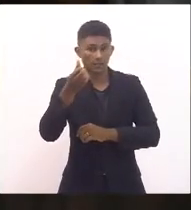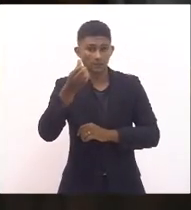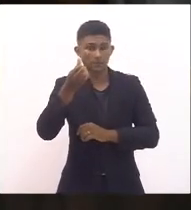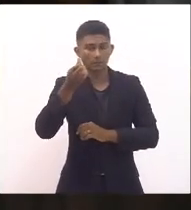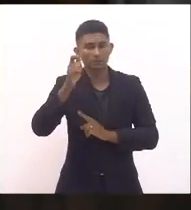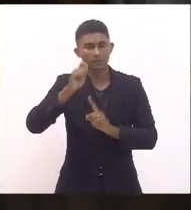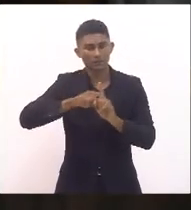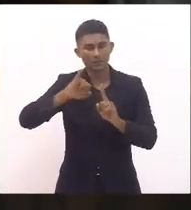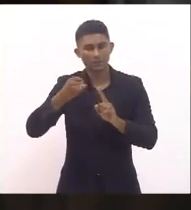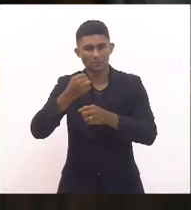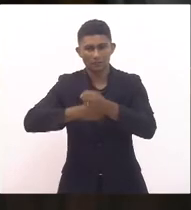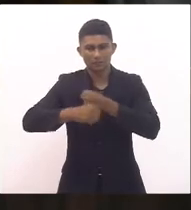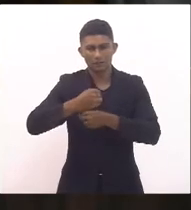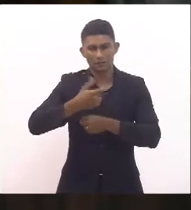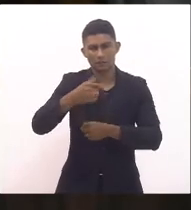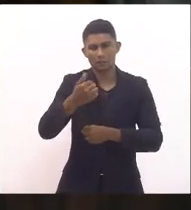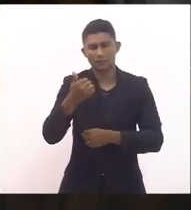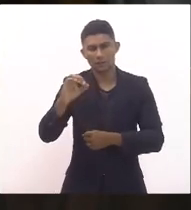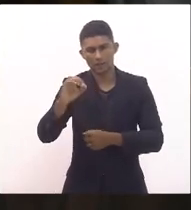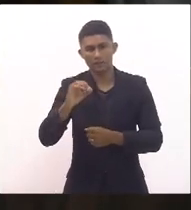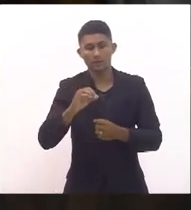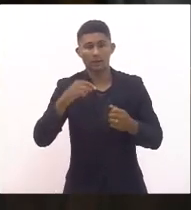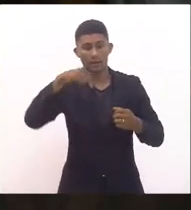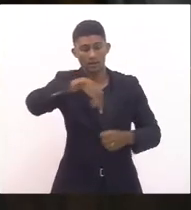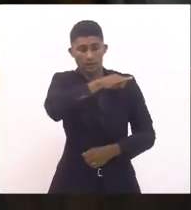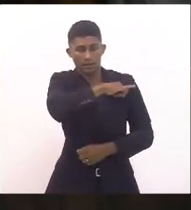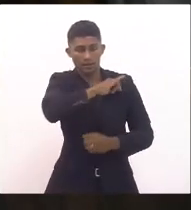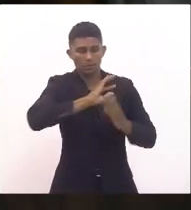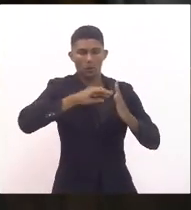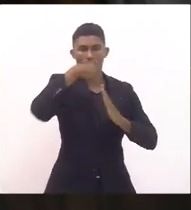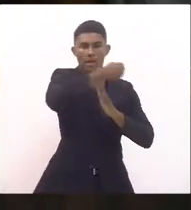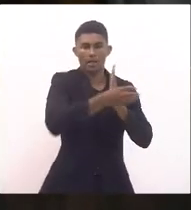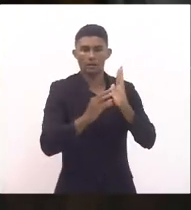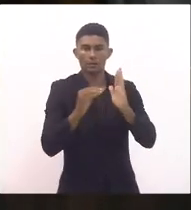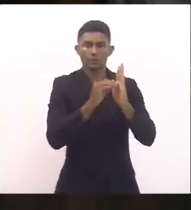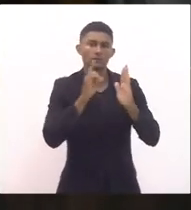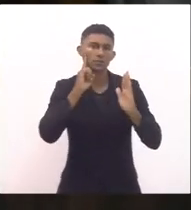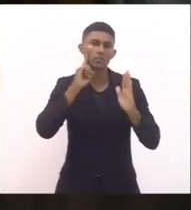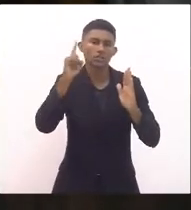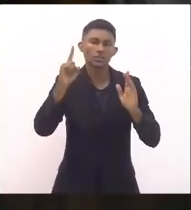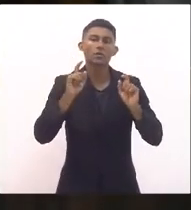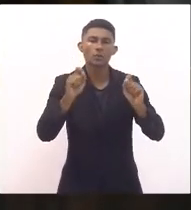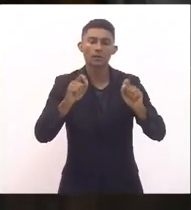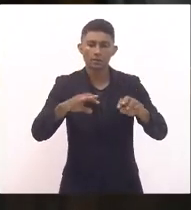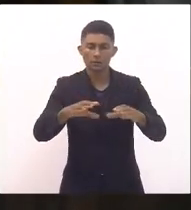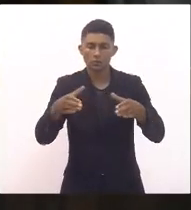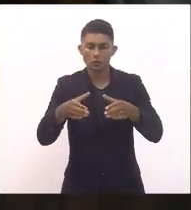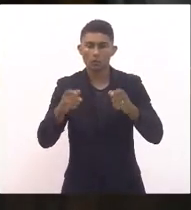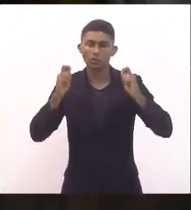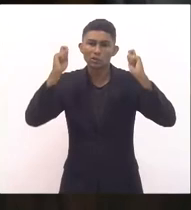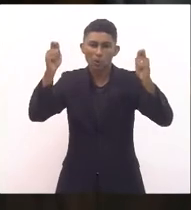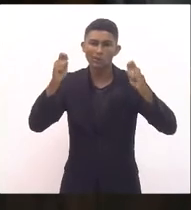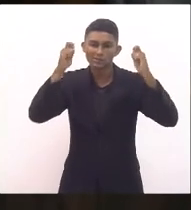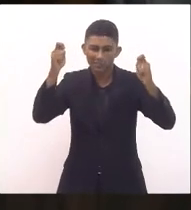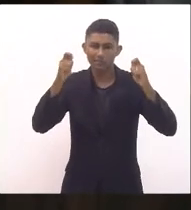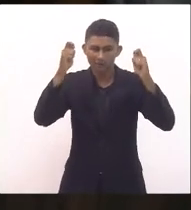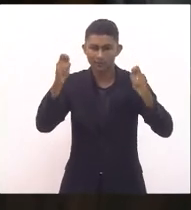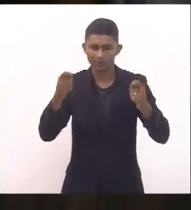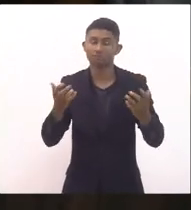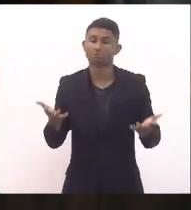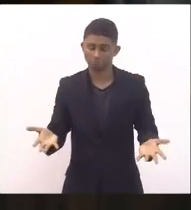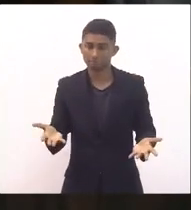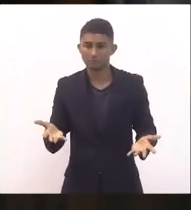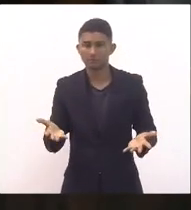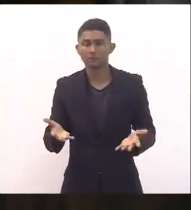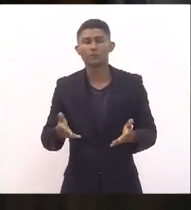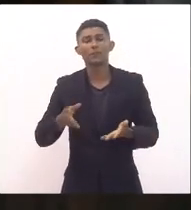de 2010, e inclui no calendário oficial do Estado do Rio de Janeiro o dia das torcidas organizadas, pendentes do parecer das comissões